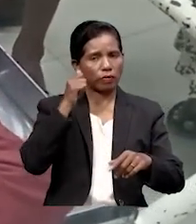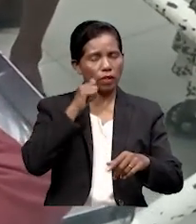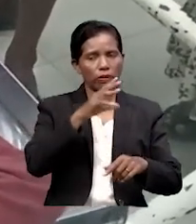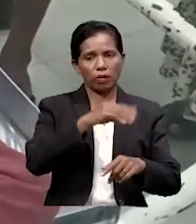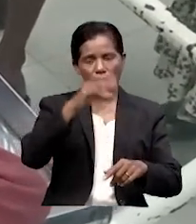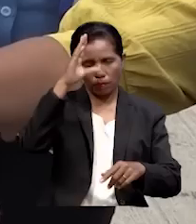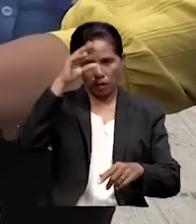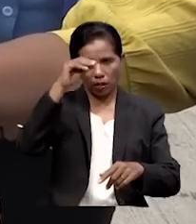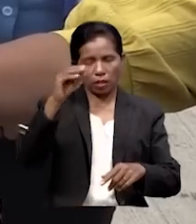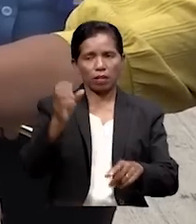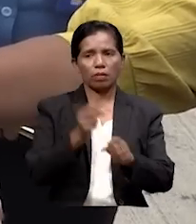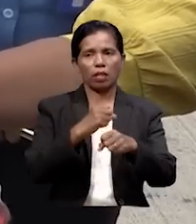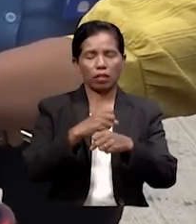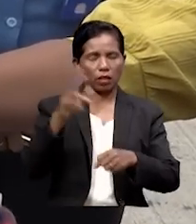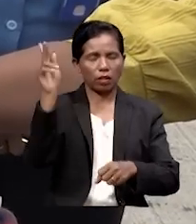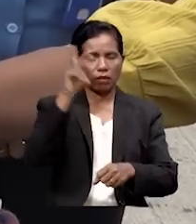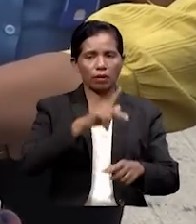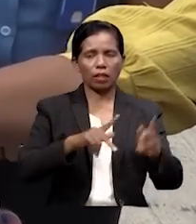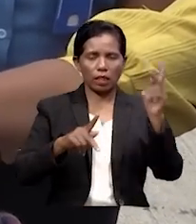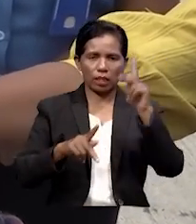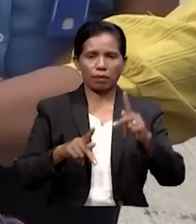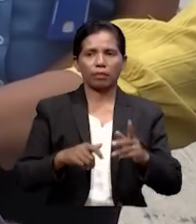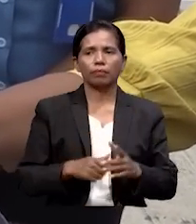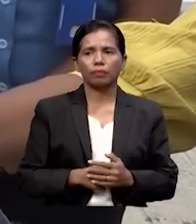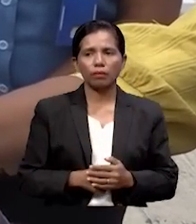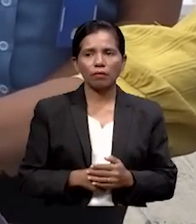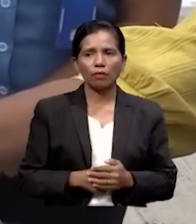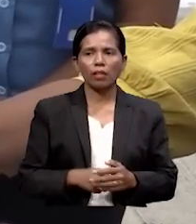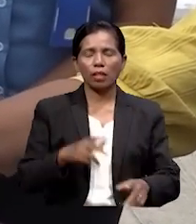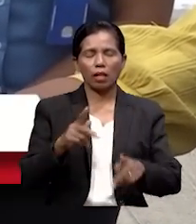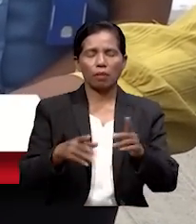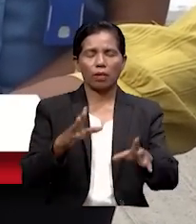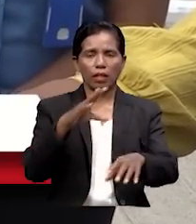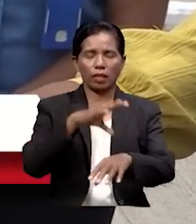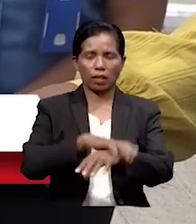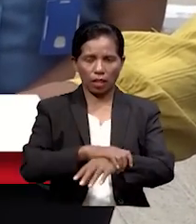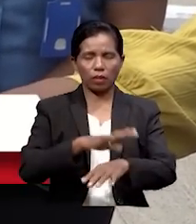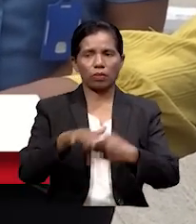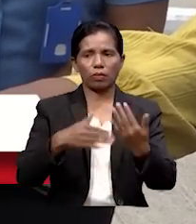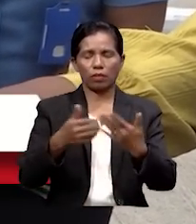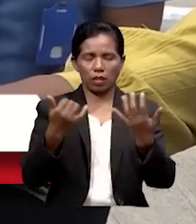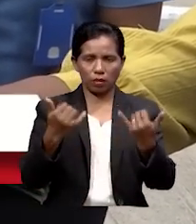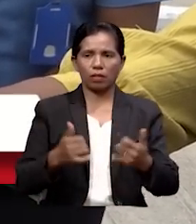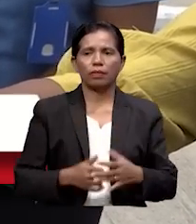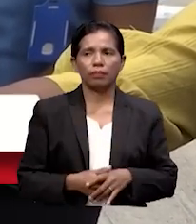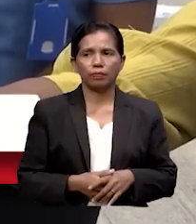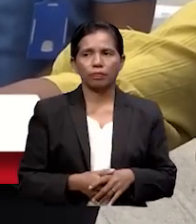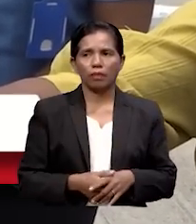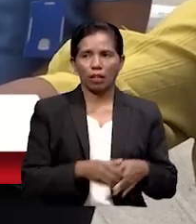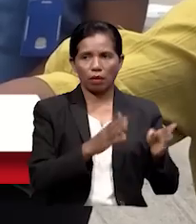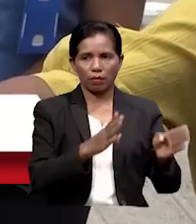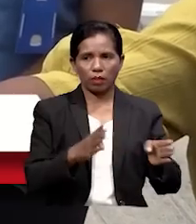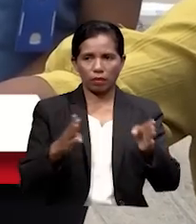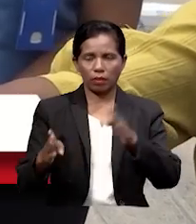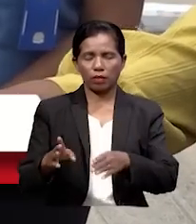a problema crime. Dali os 24 horas, suspeito será ita detém roto e agora dará prepara hens dentro